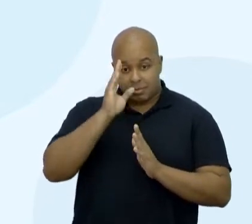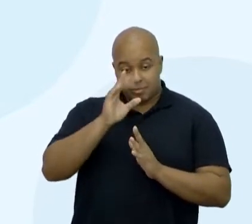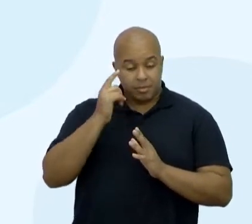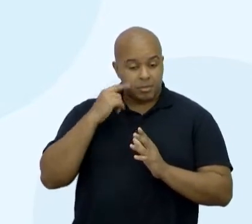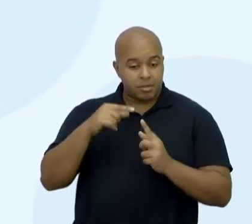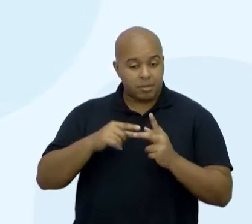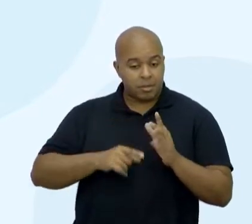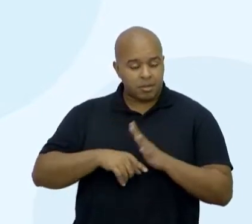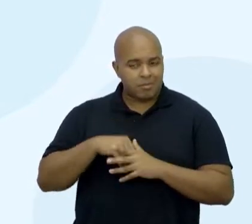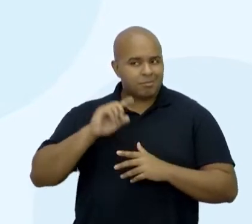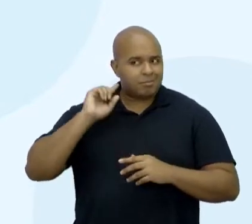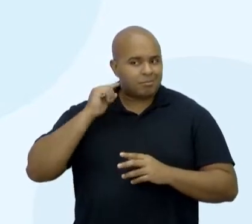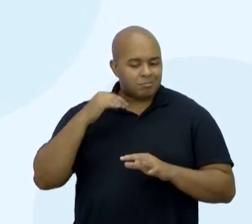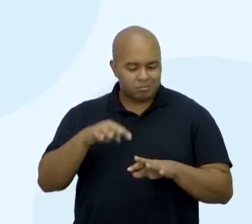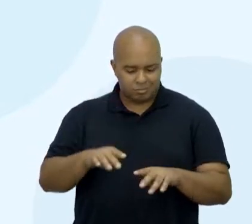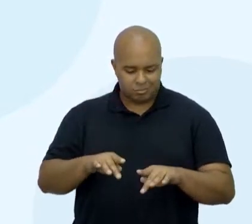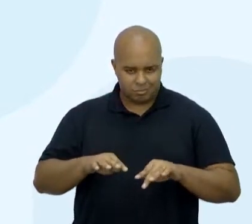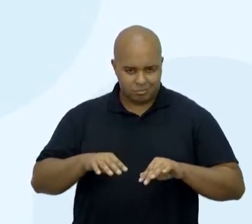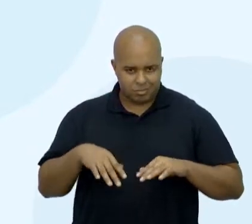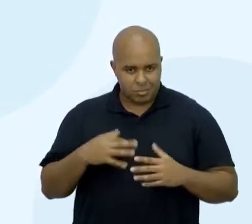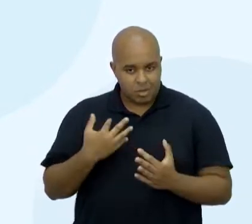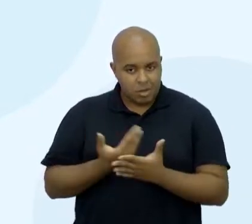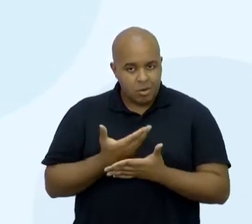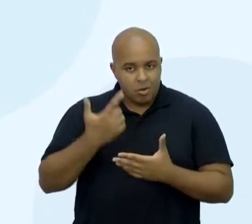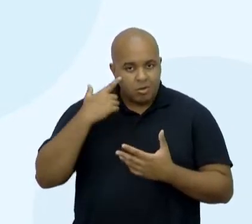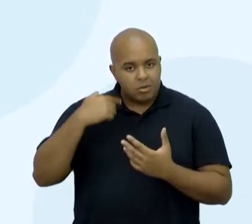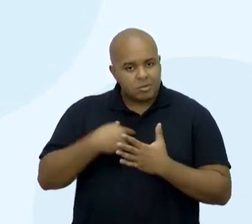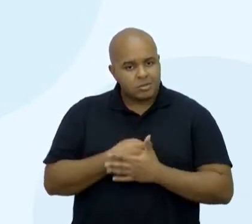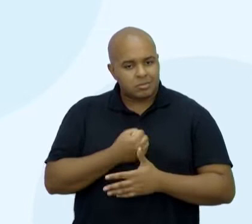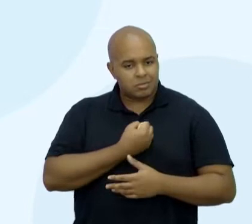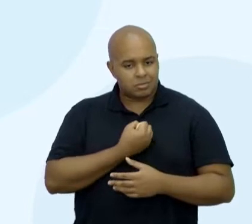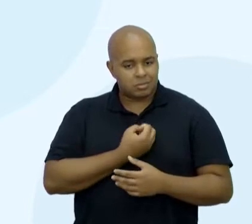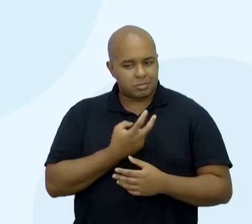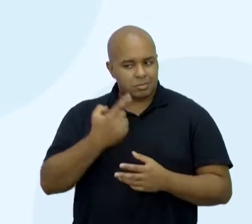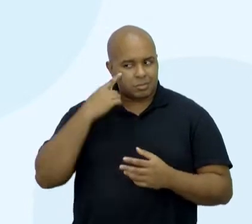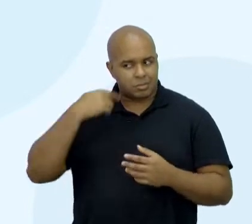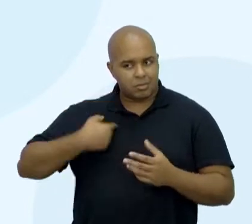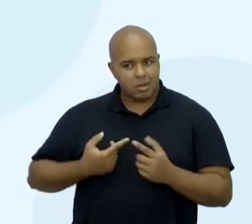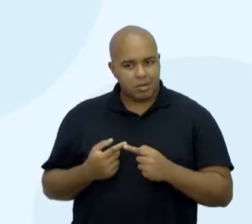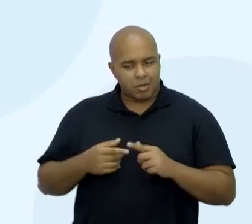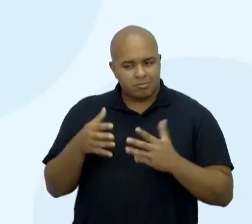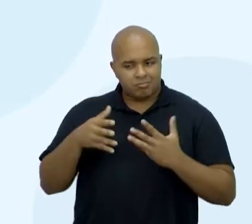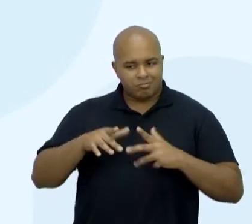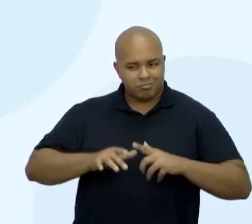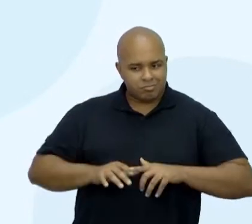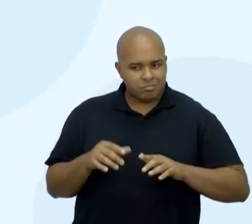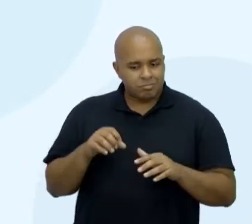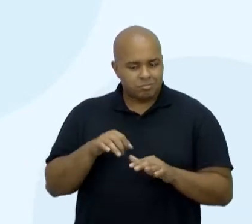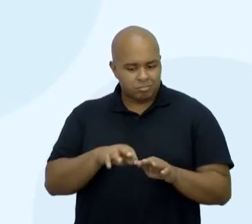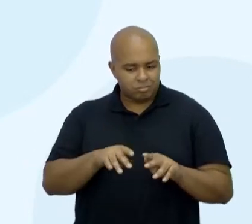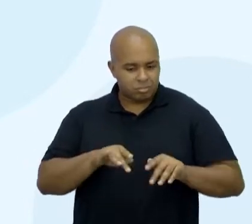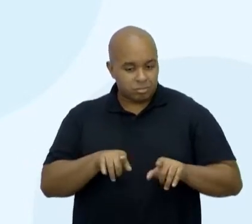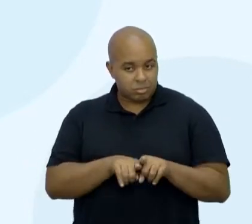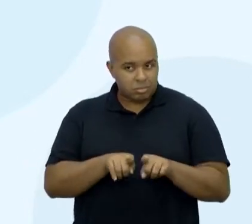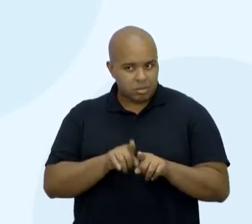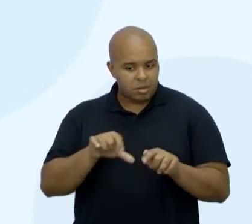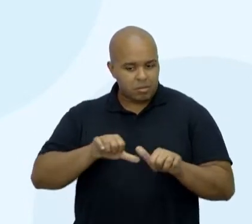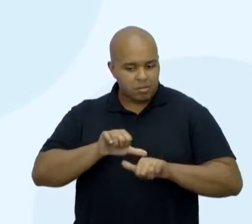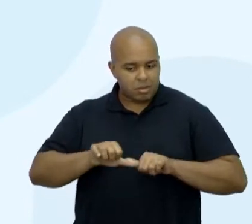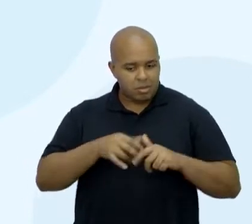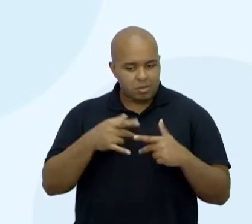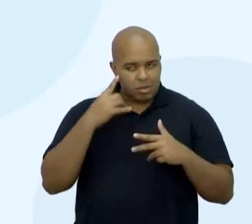principalmente a questão da poluição do solo. Na aula de hoje, aula 2, nós vamos falar sobre a degradação do solo e as